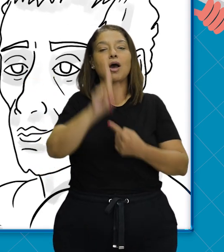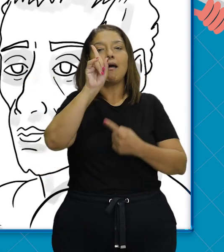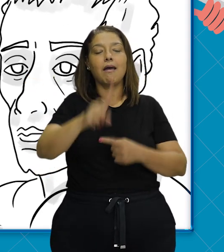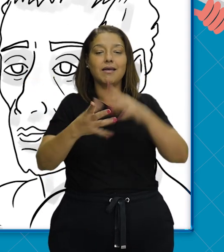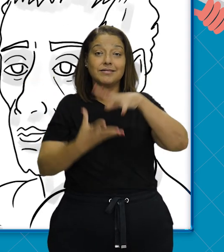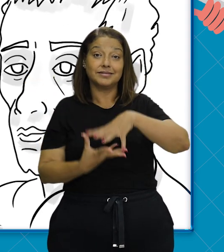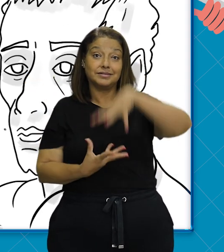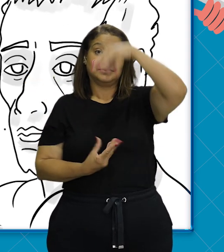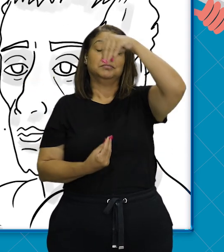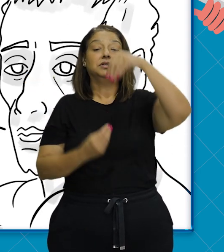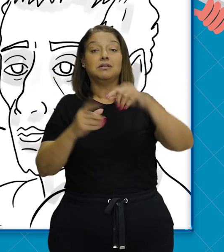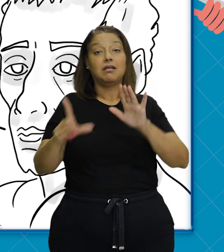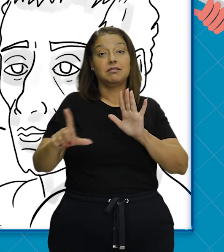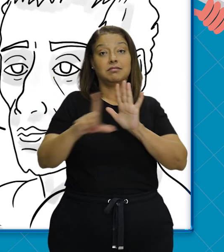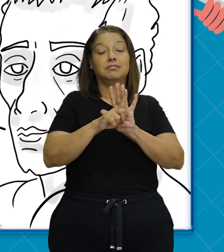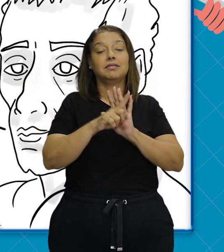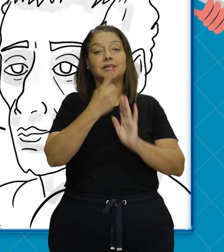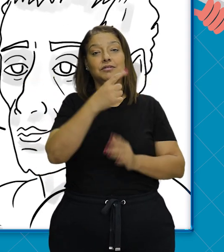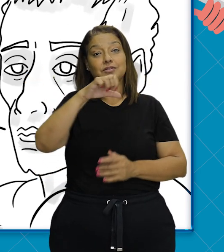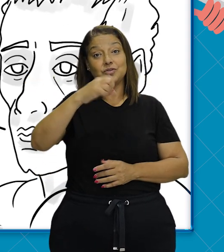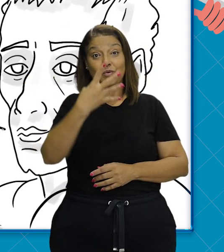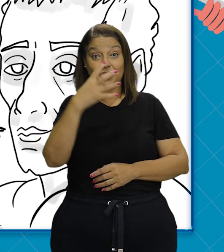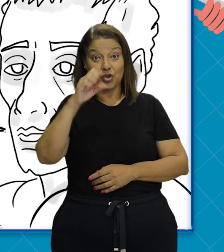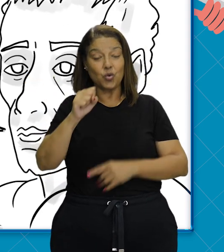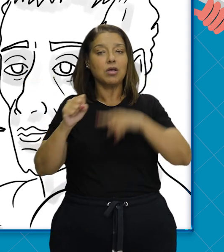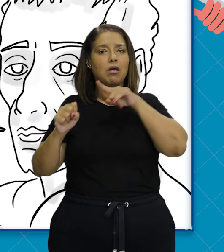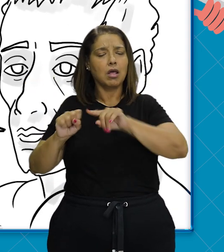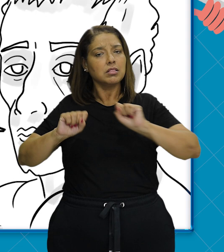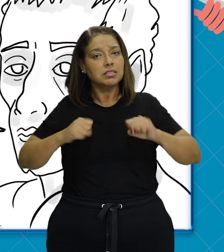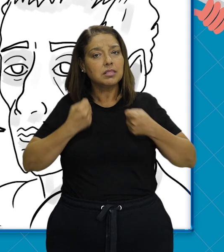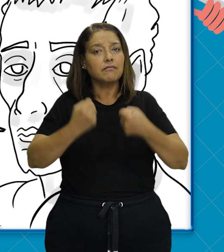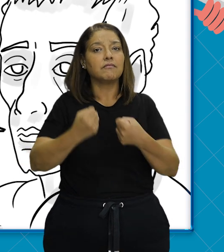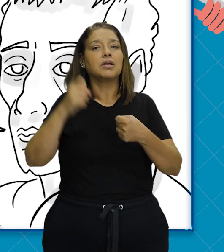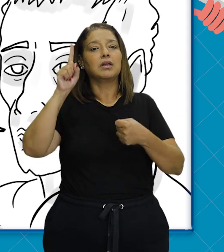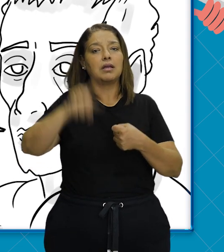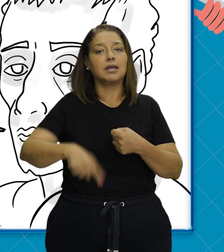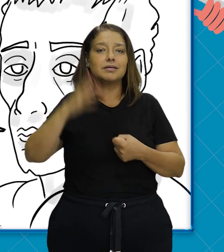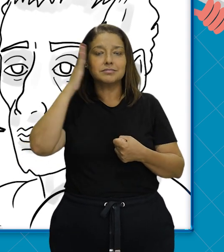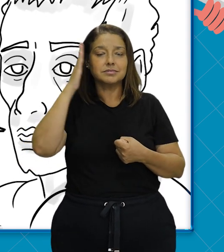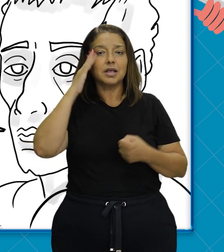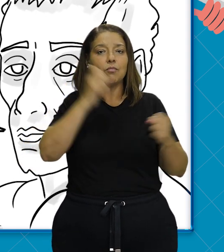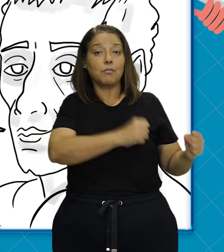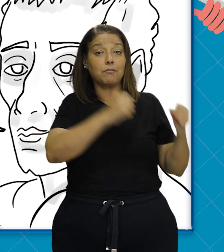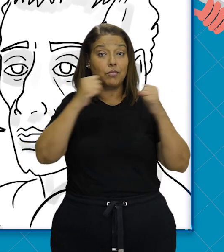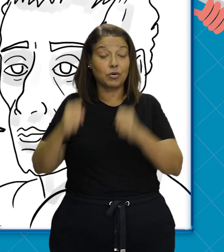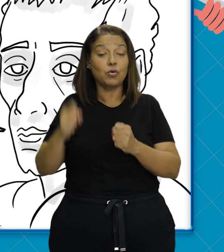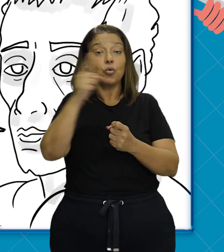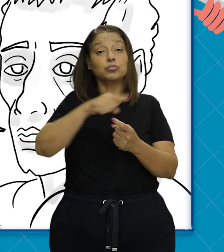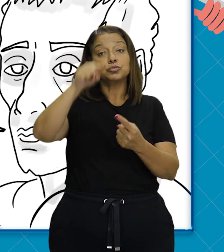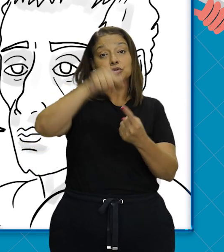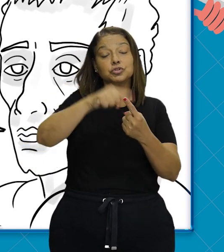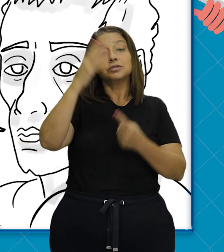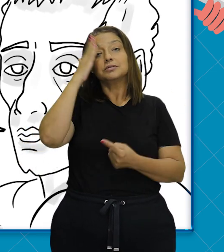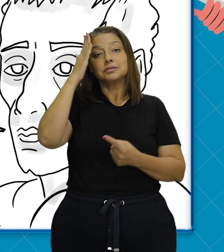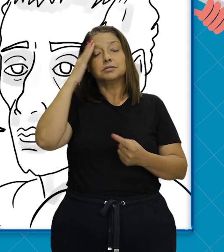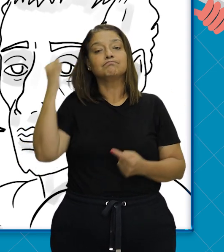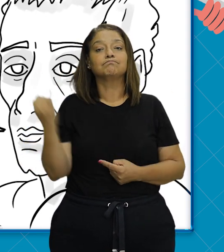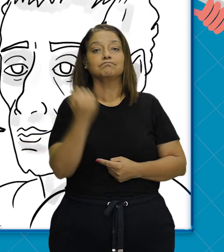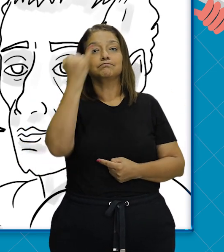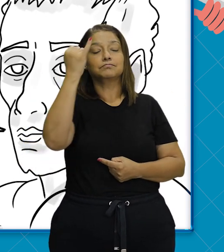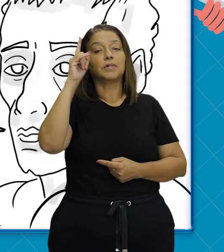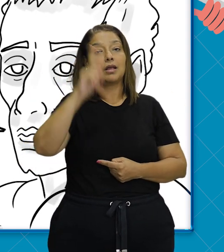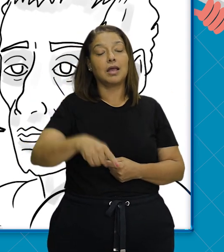de 1748, ele vai defender justamente a tripartição do poder, com o objetivo, essencialmente,